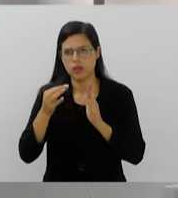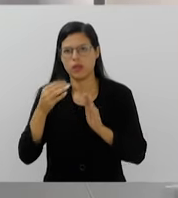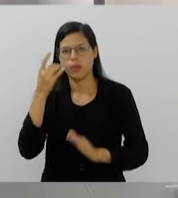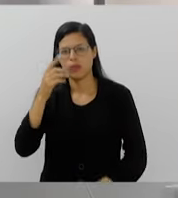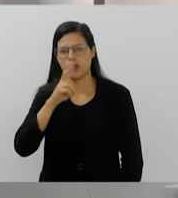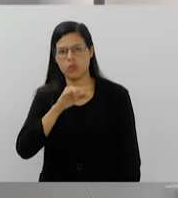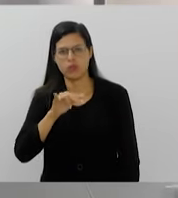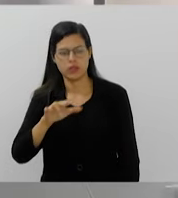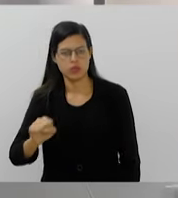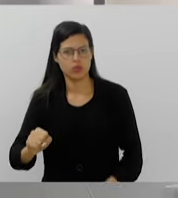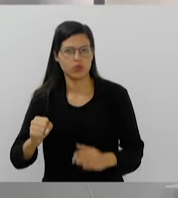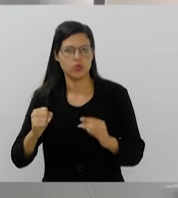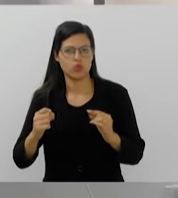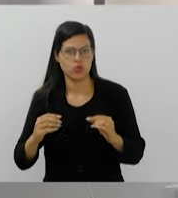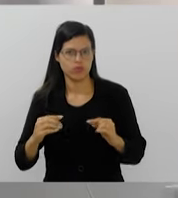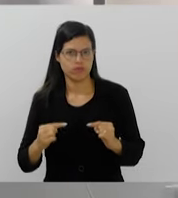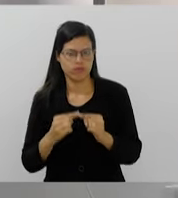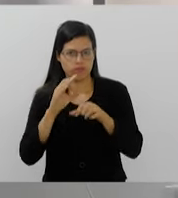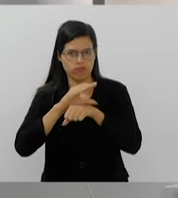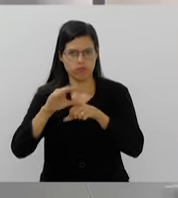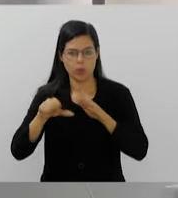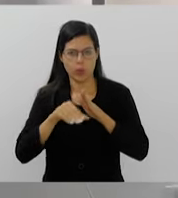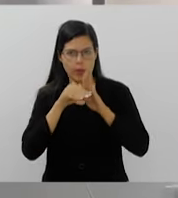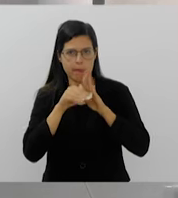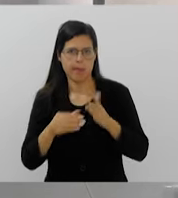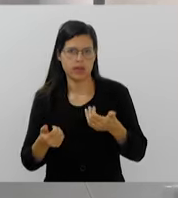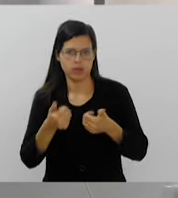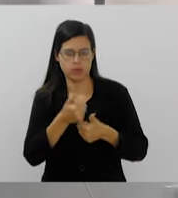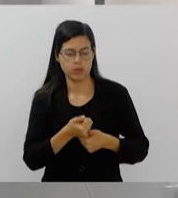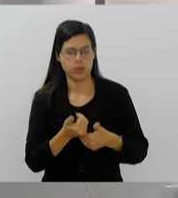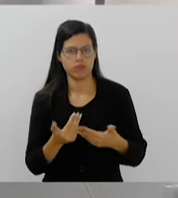com emendas, concluído por substitutivo. Em discussão.